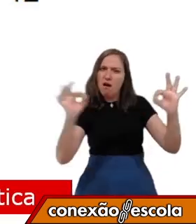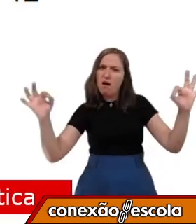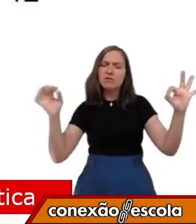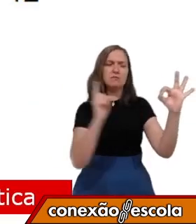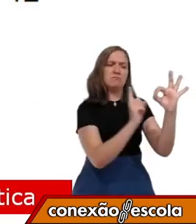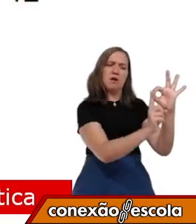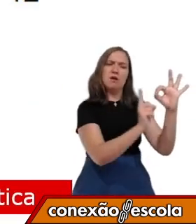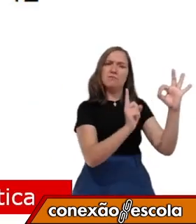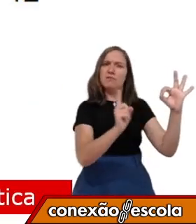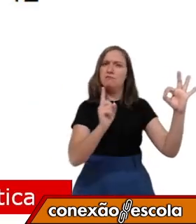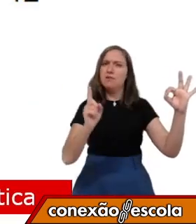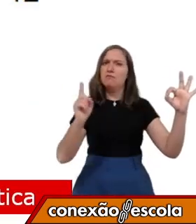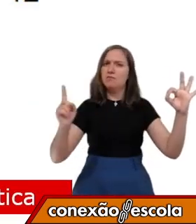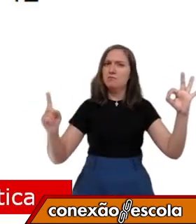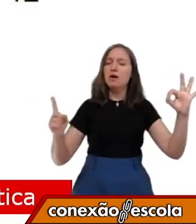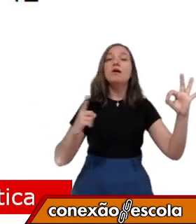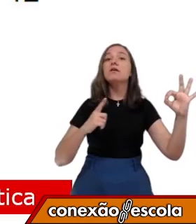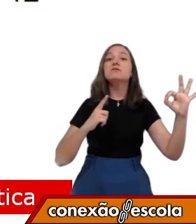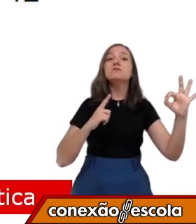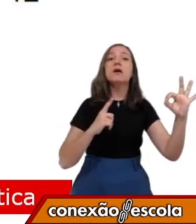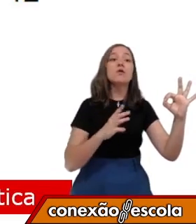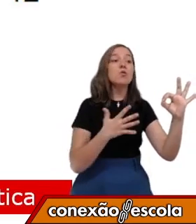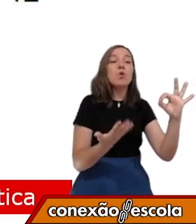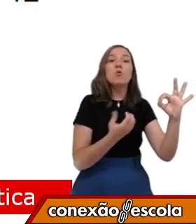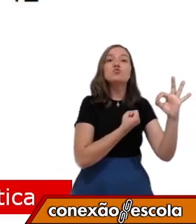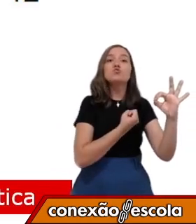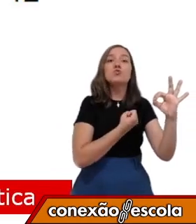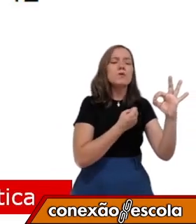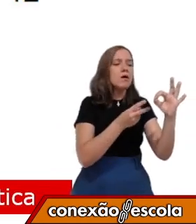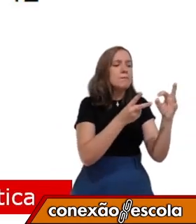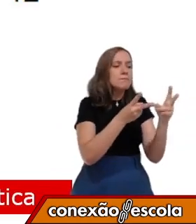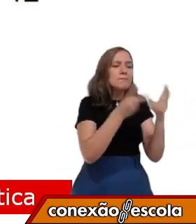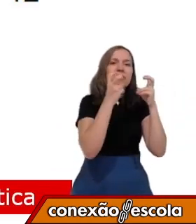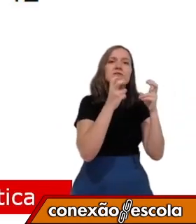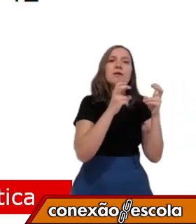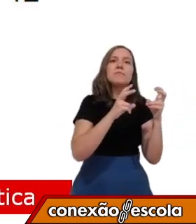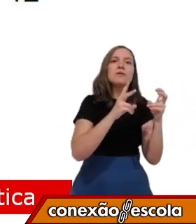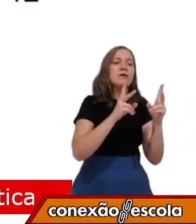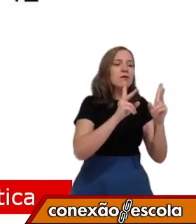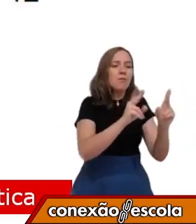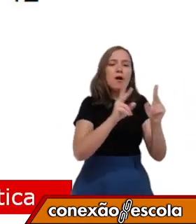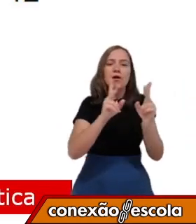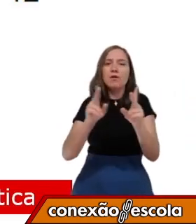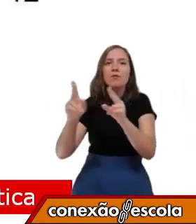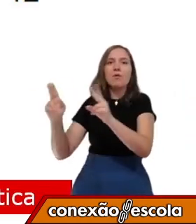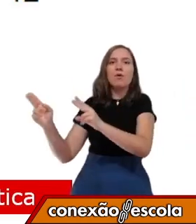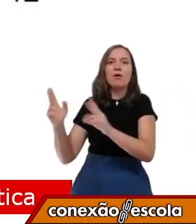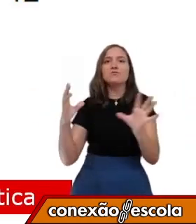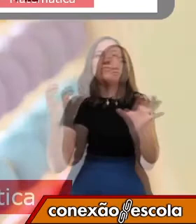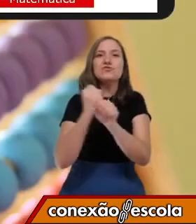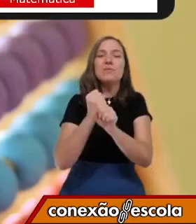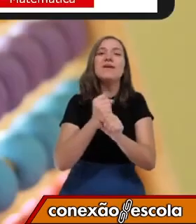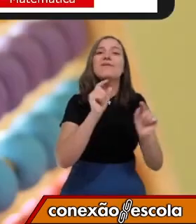ela está tendo um intervalo de quanto em quanto? Se você parar para pensar um pouquinho, você vai observar que ela está no intervalo